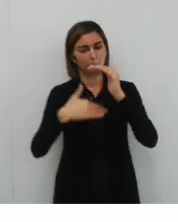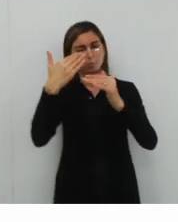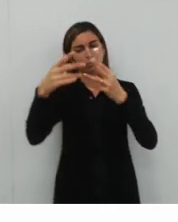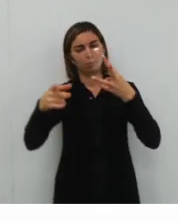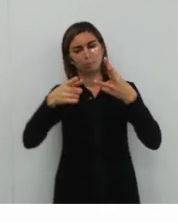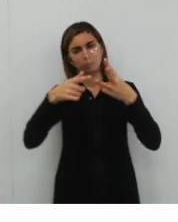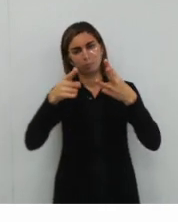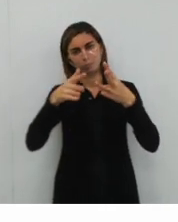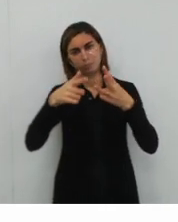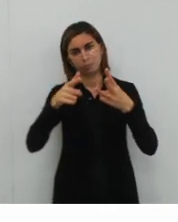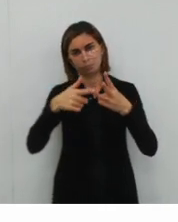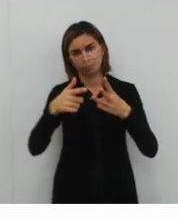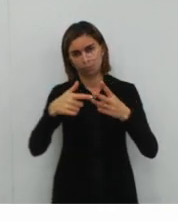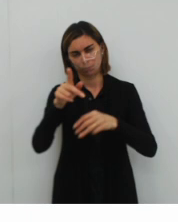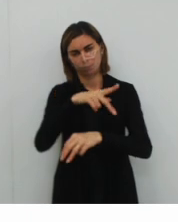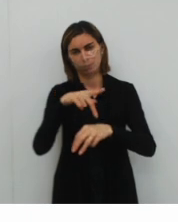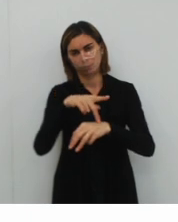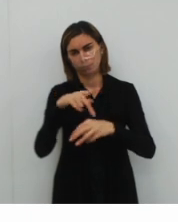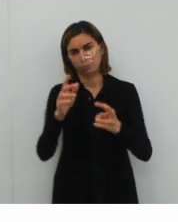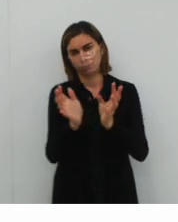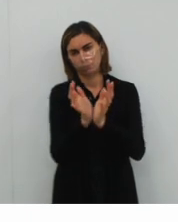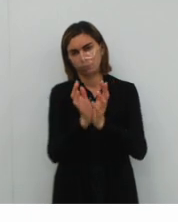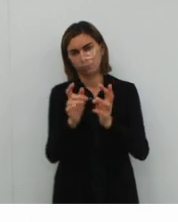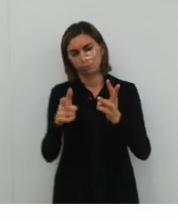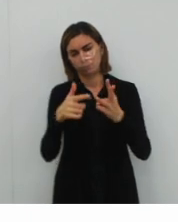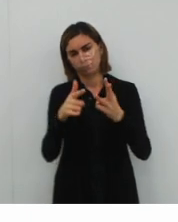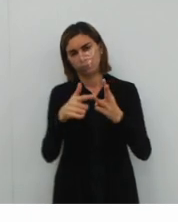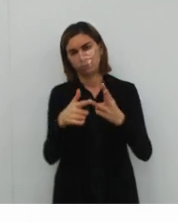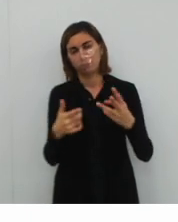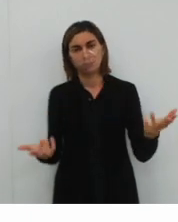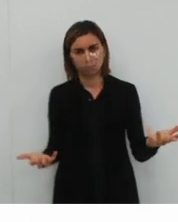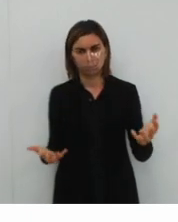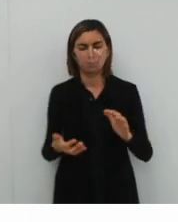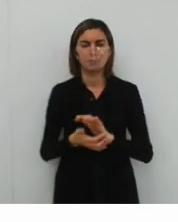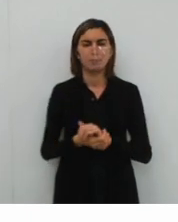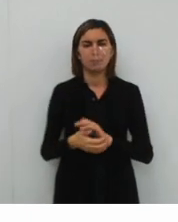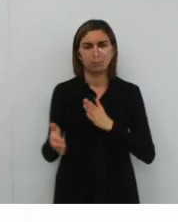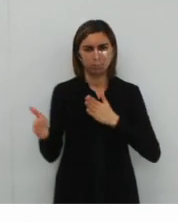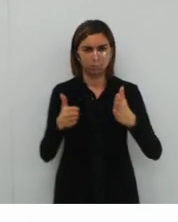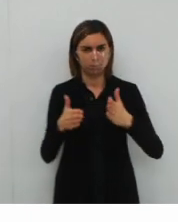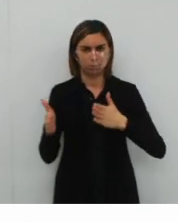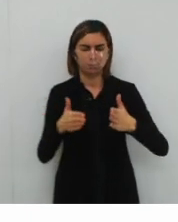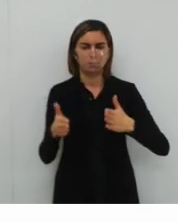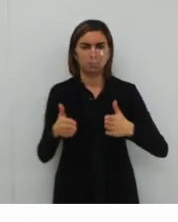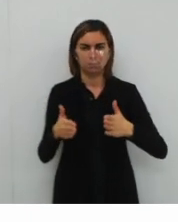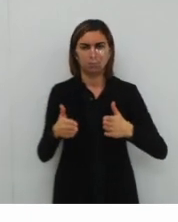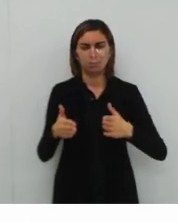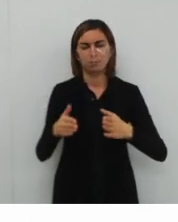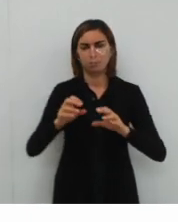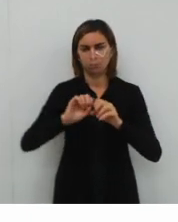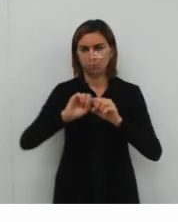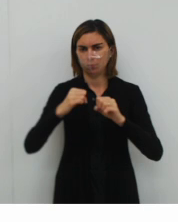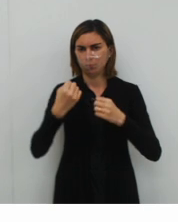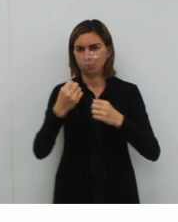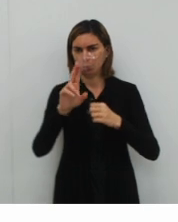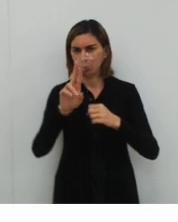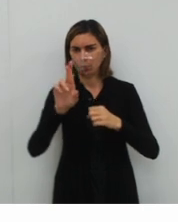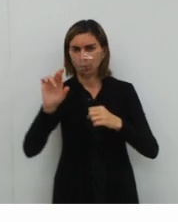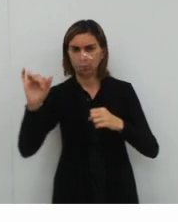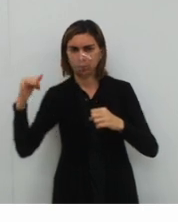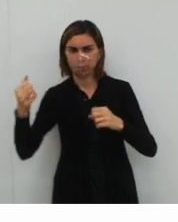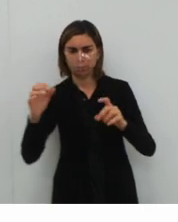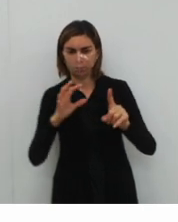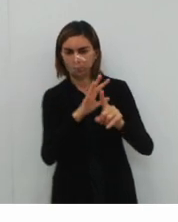considerado aí terceiro mundo nessa época aí, tá? Então, impedir o viés socialista